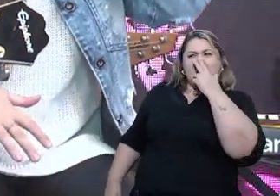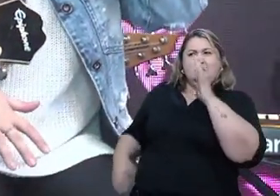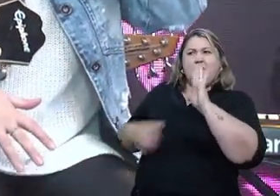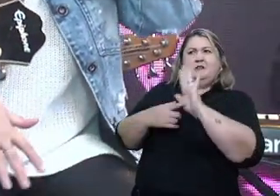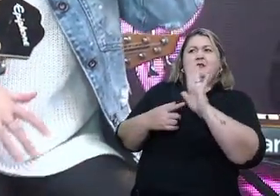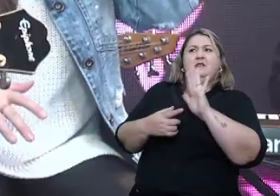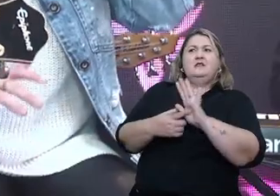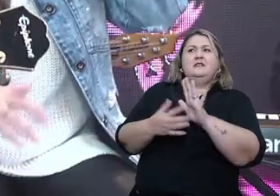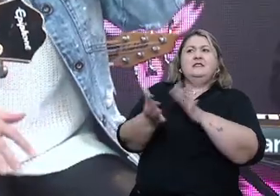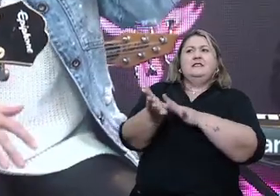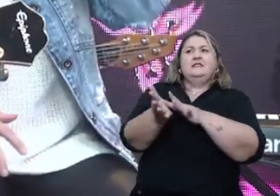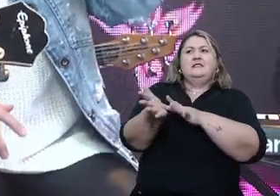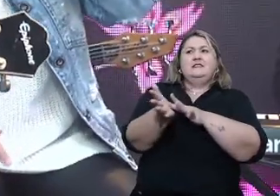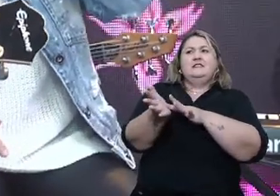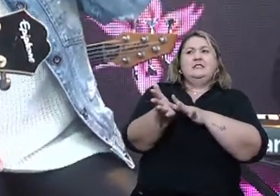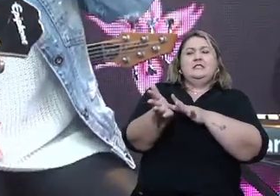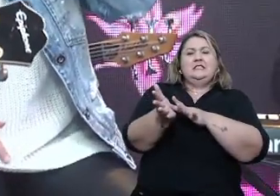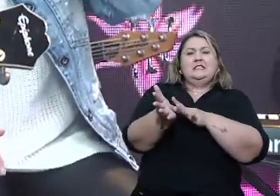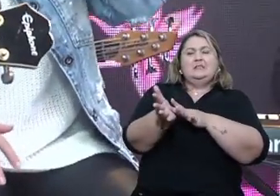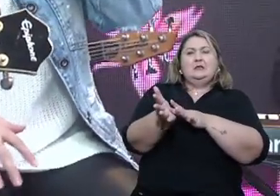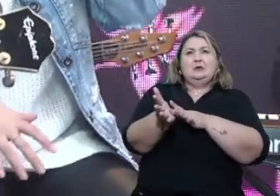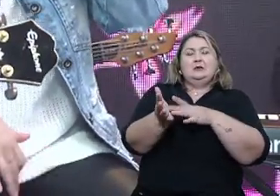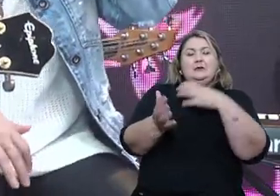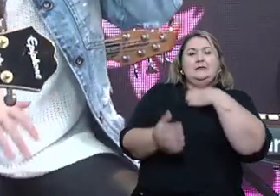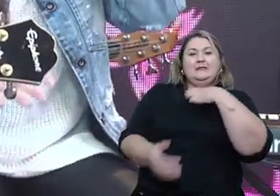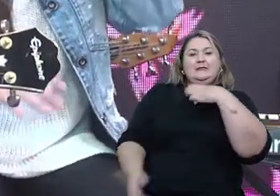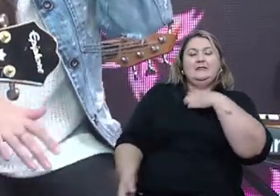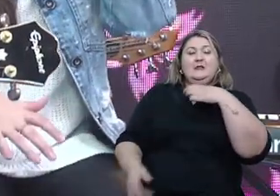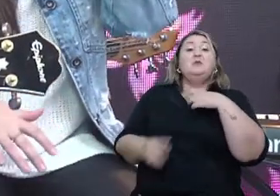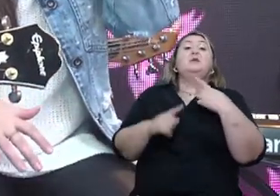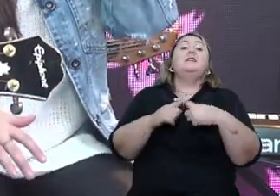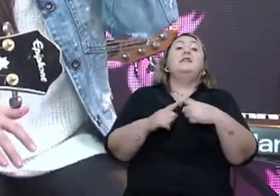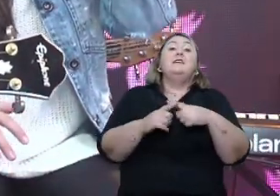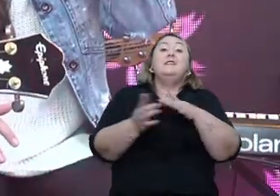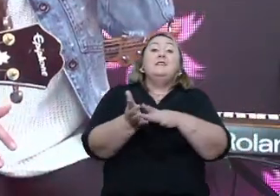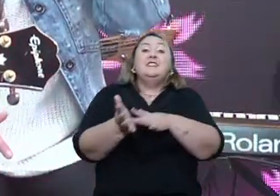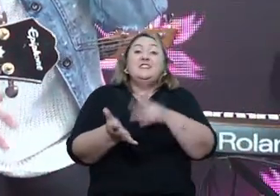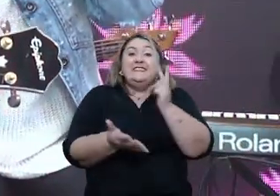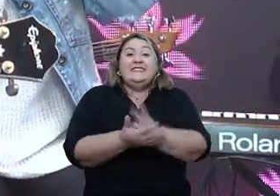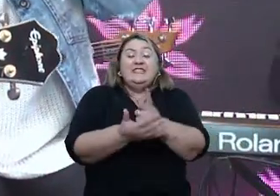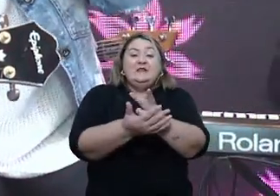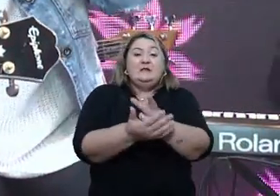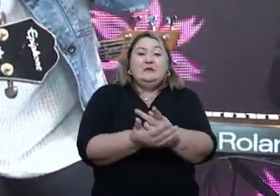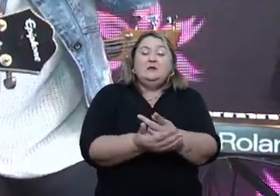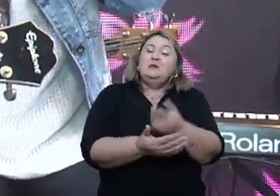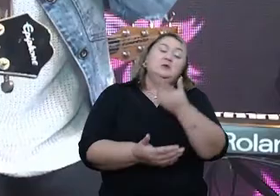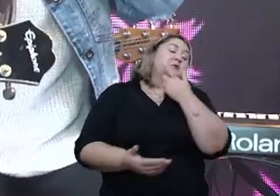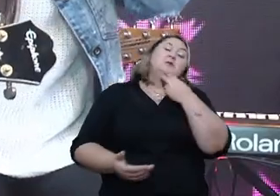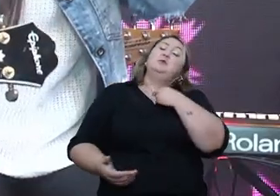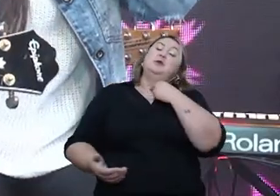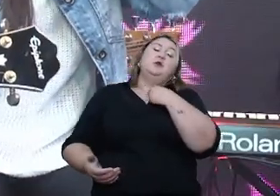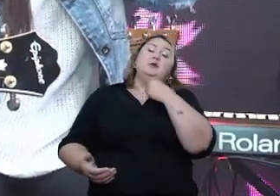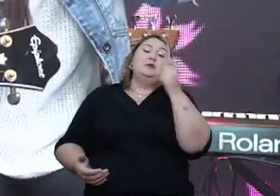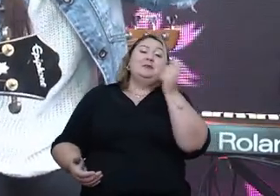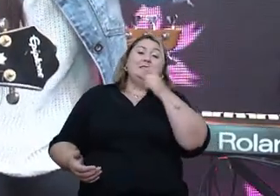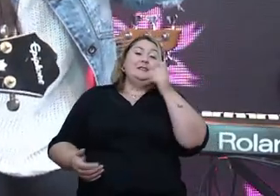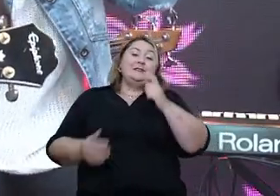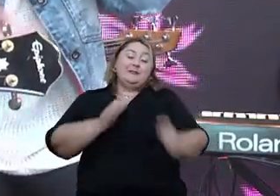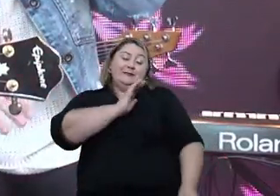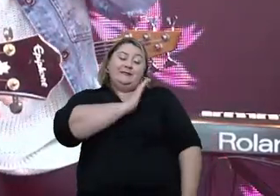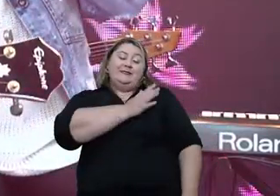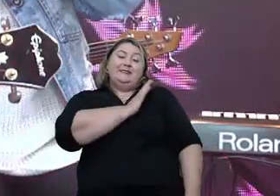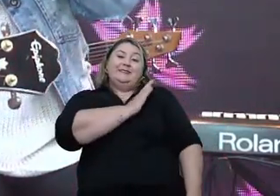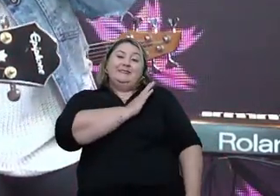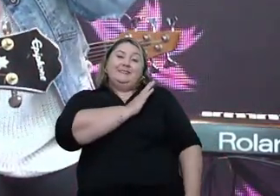novas aparências, disfarçando as evidências. Mas pra que viver fingindo, se eu não posso